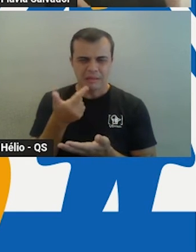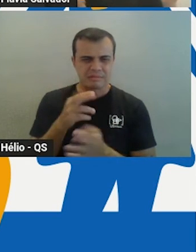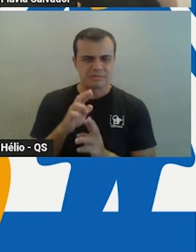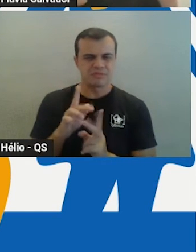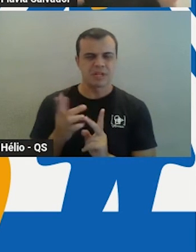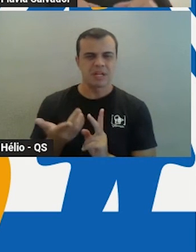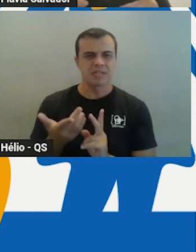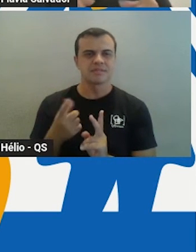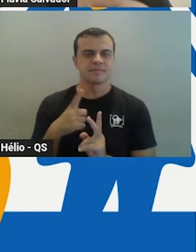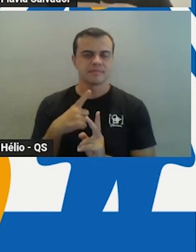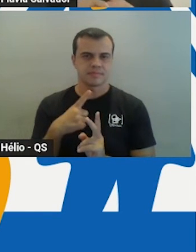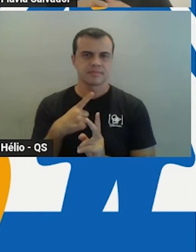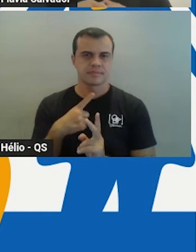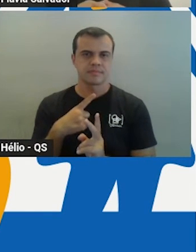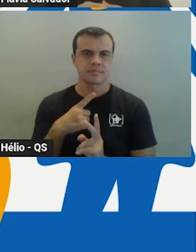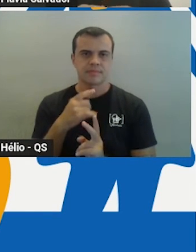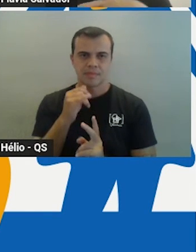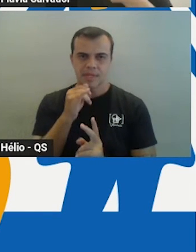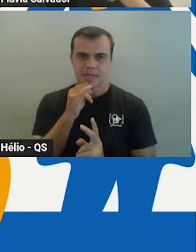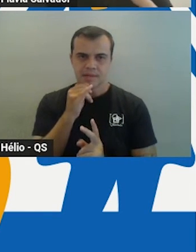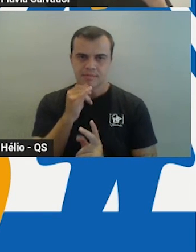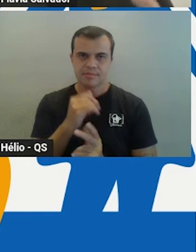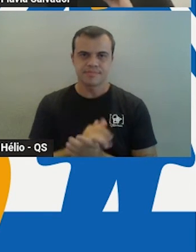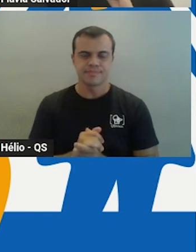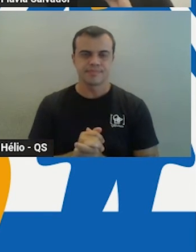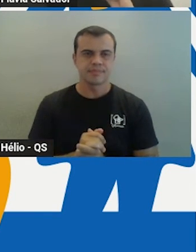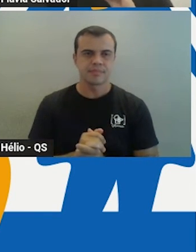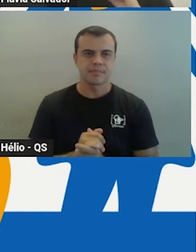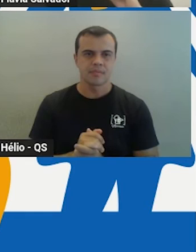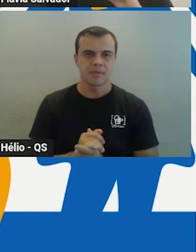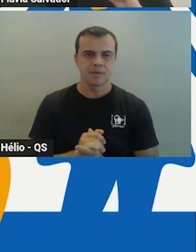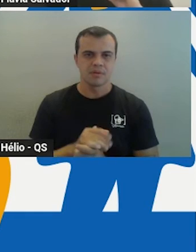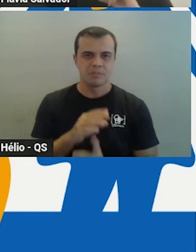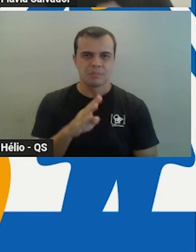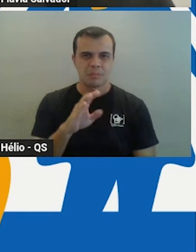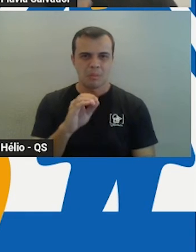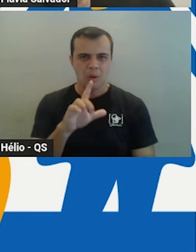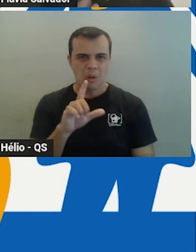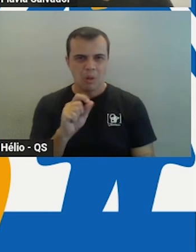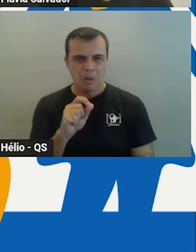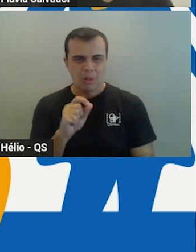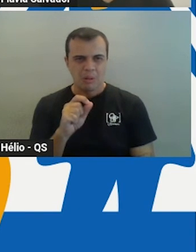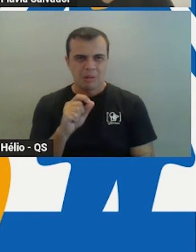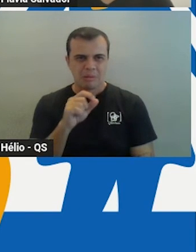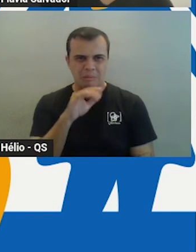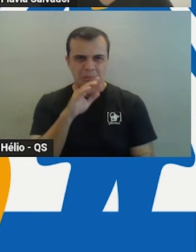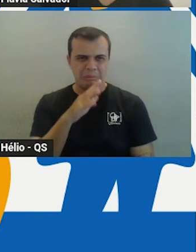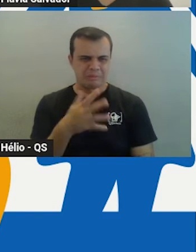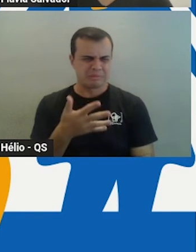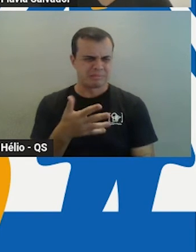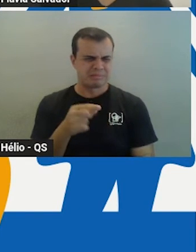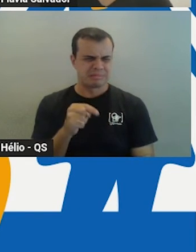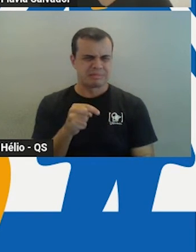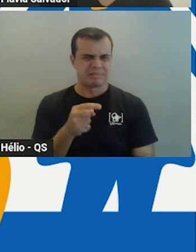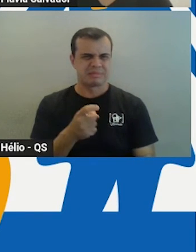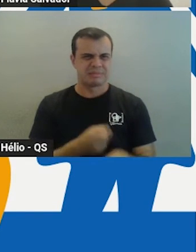esquisito. Então, aí o exemplo que eu dei ali, um bolo solado, né? Que você fala assim, nossa, isso aqui não tá